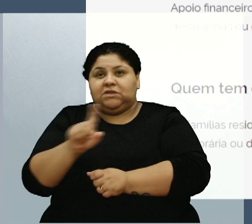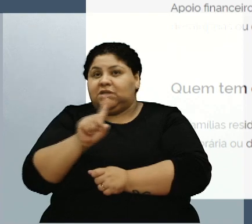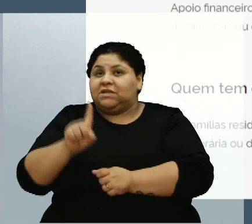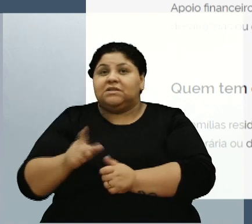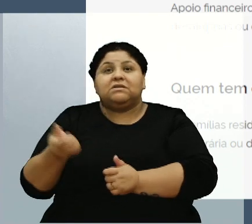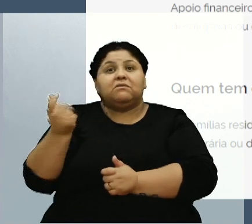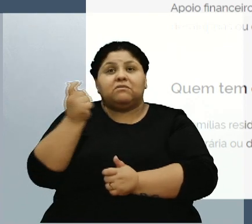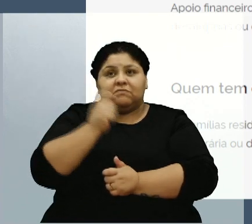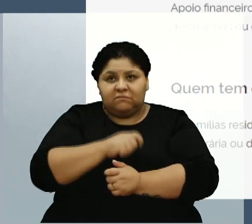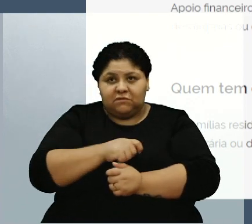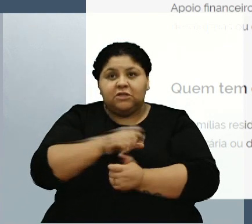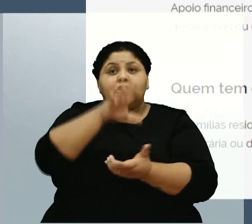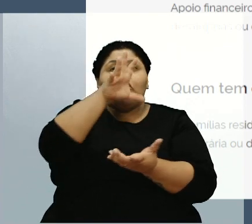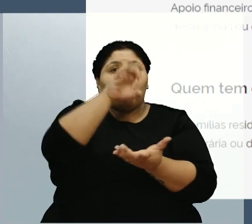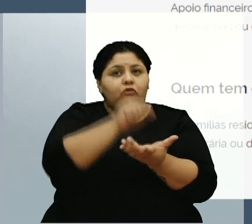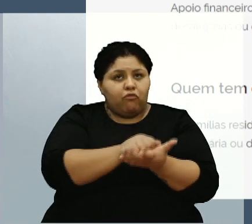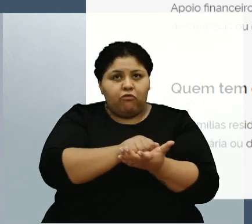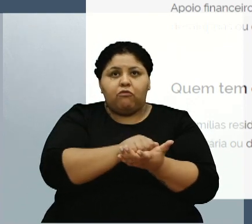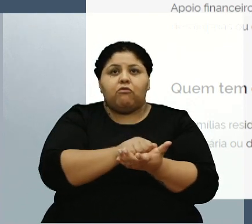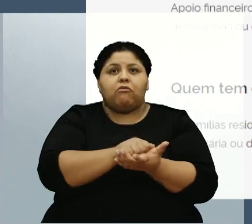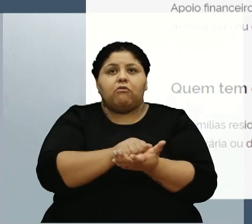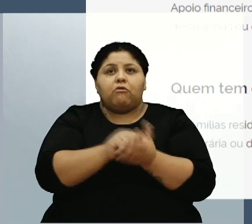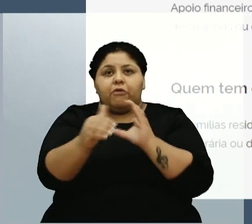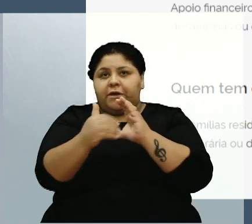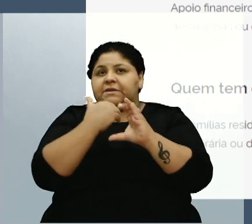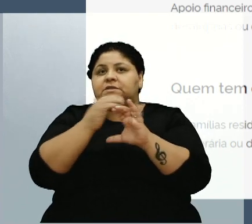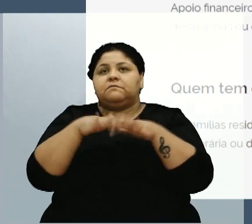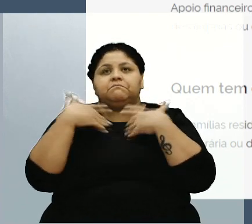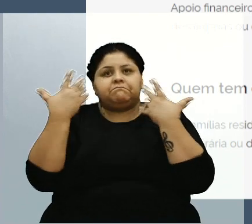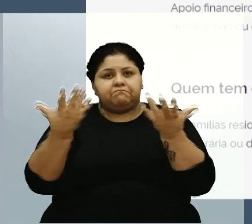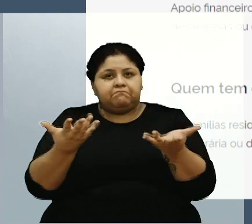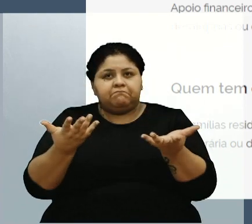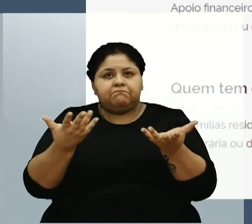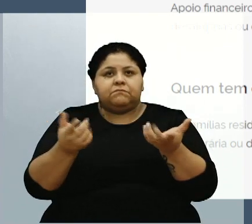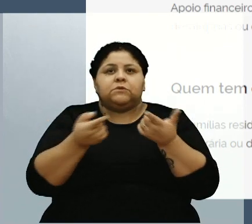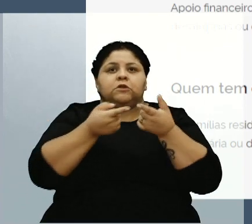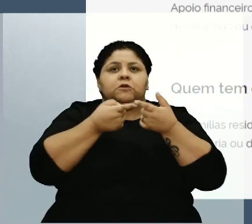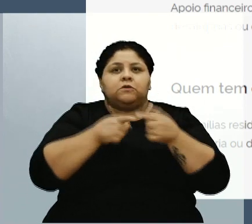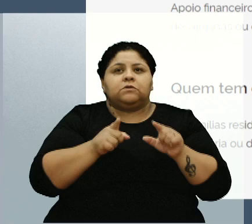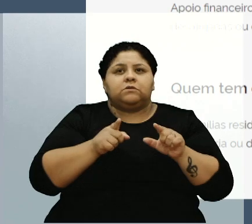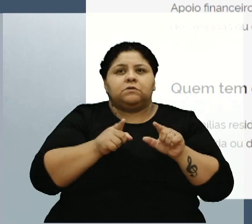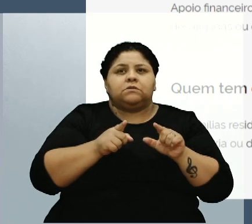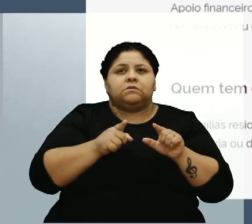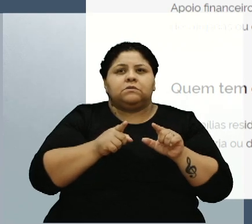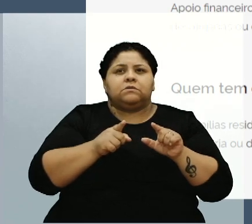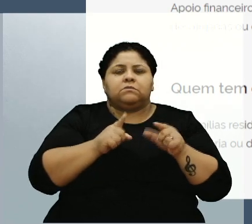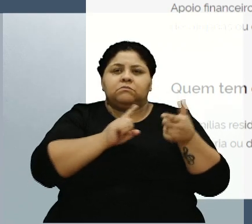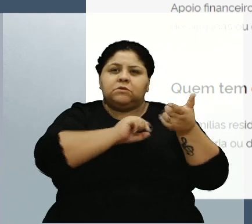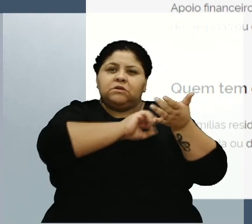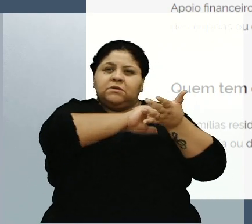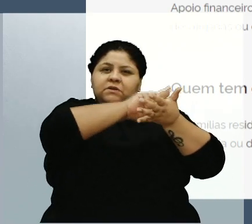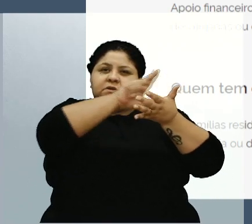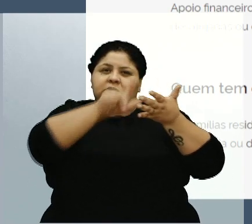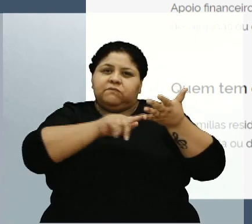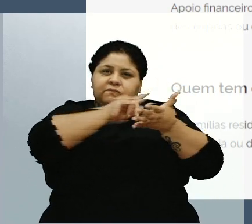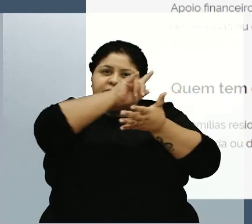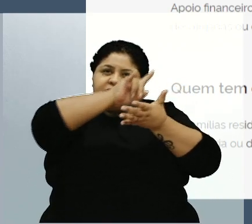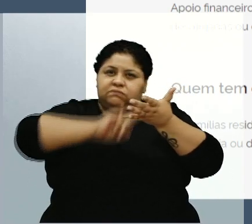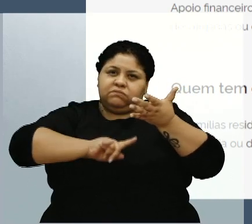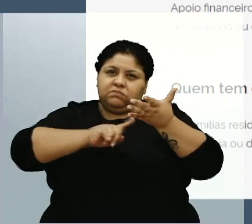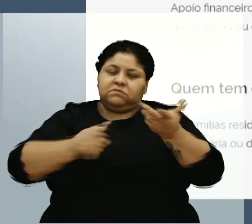e acabaram se cadastrando, recebendo, enfim, mas é uma série de documentos que